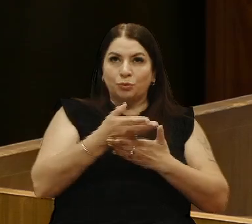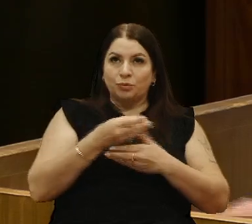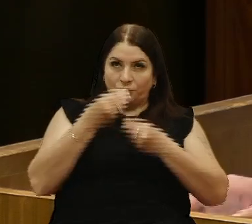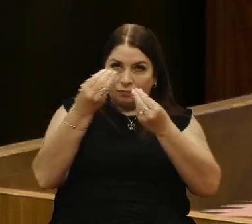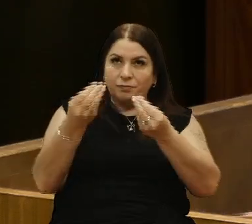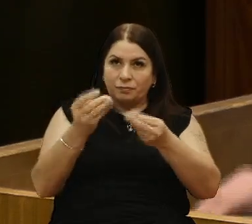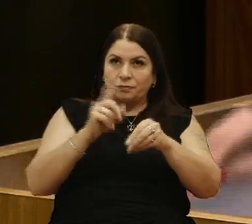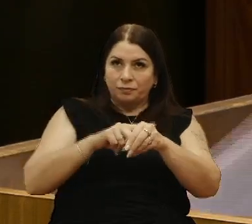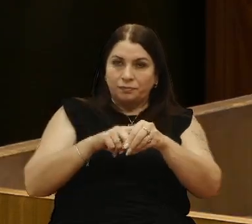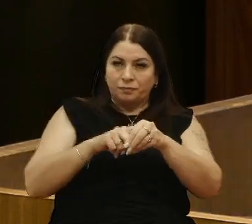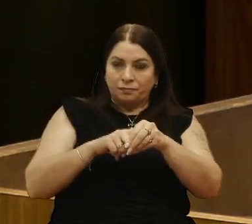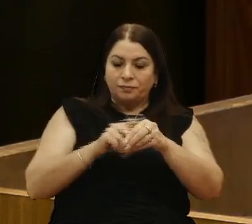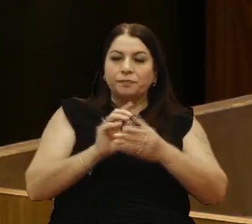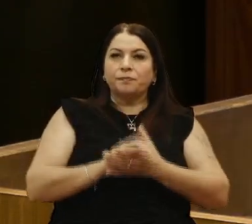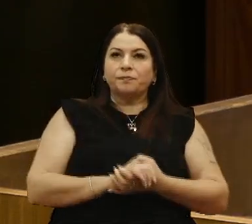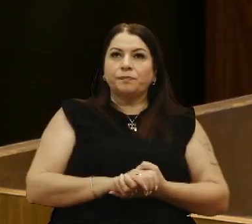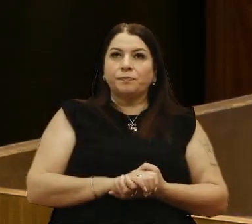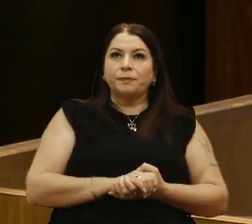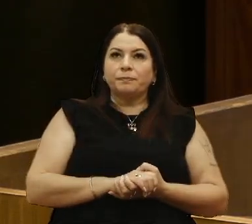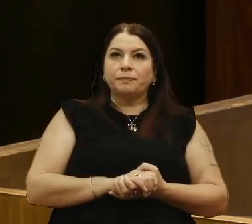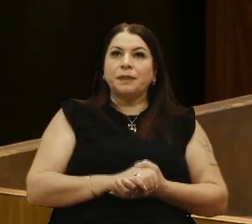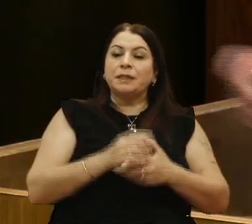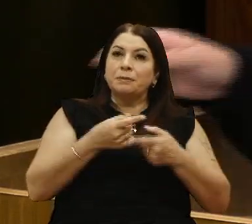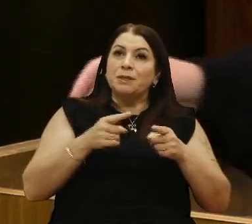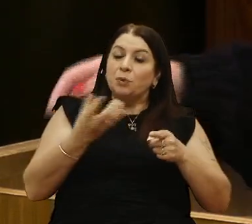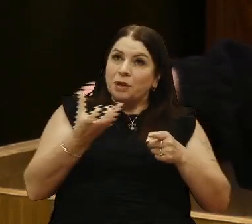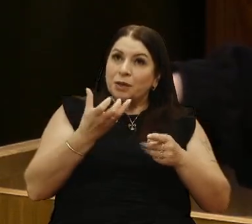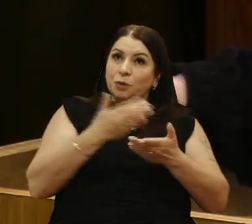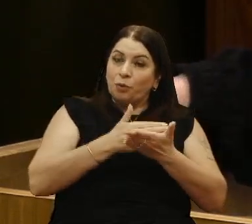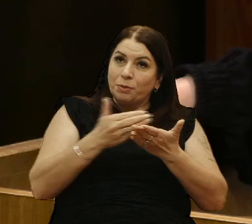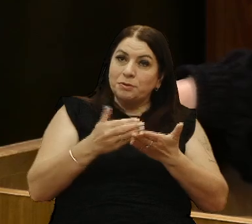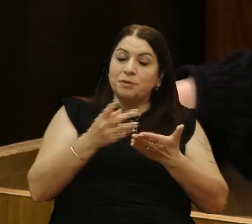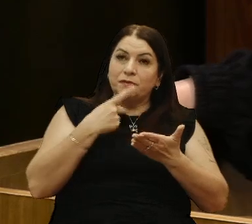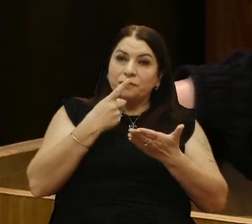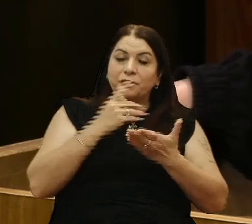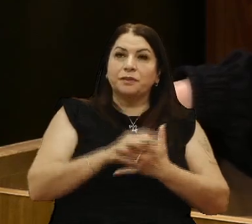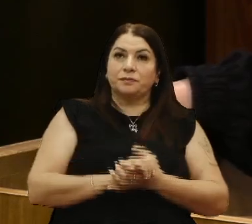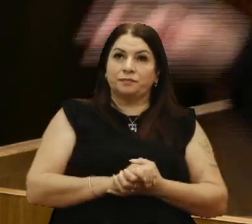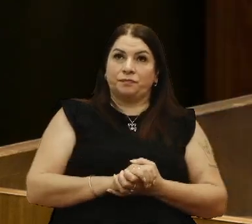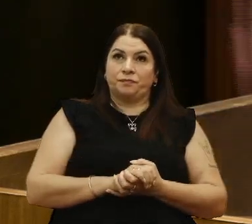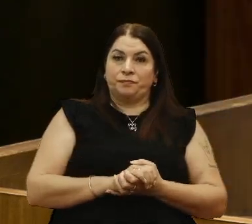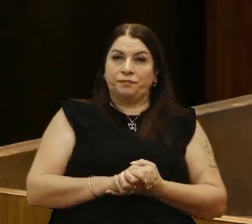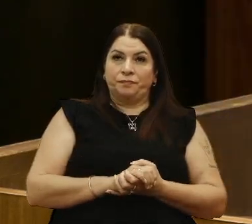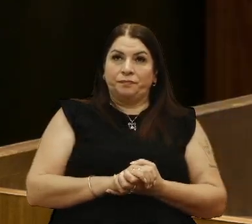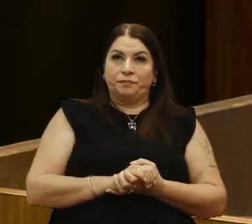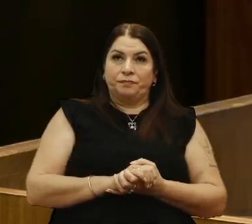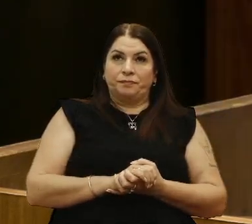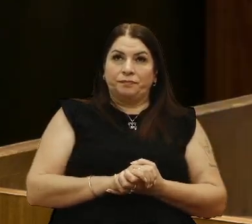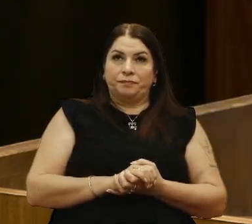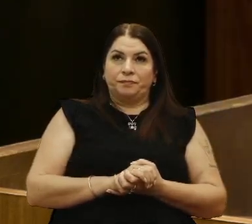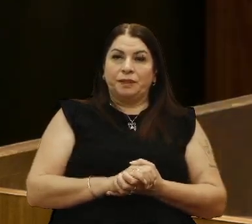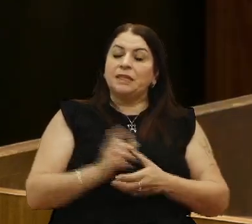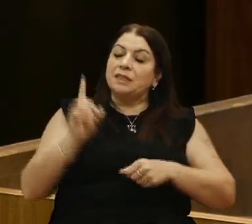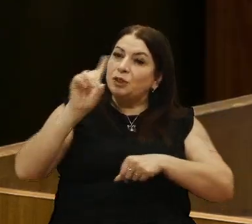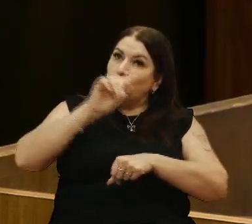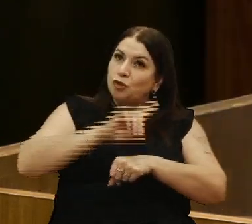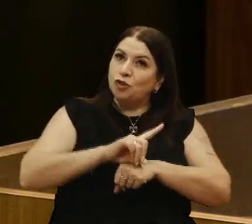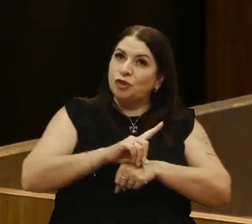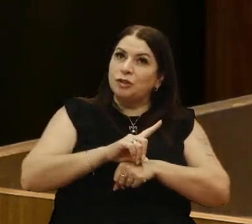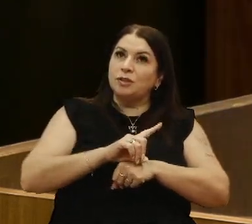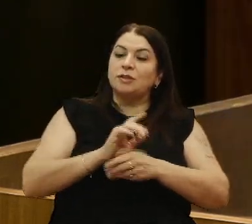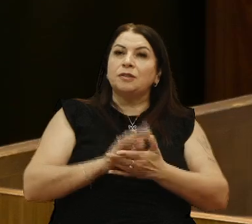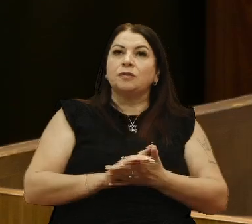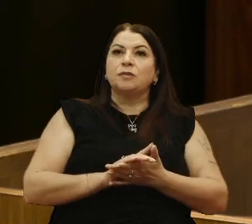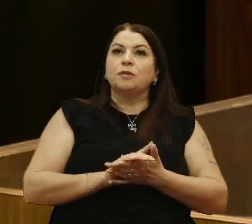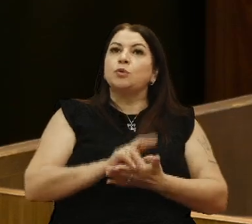lhe dou o à parte, mas eu quero iniciar falando desta data, aonde,